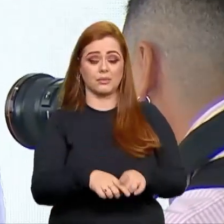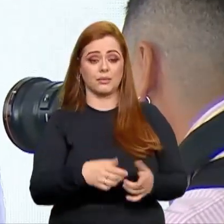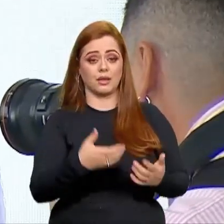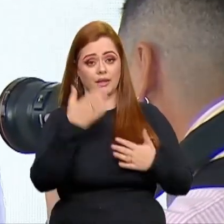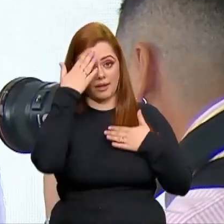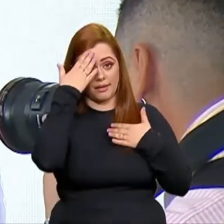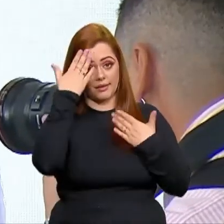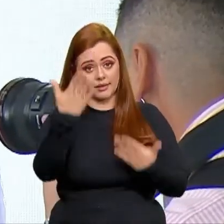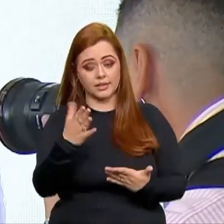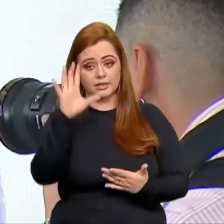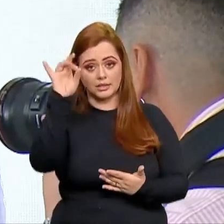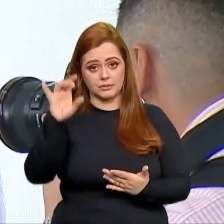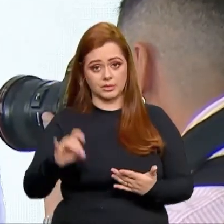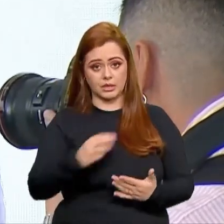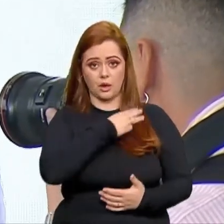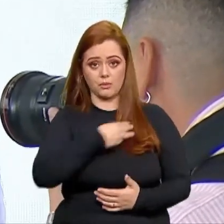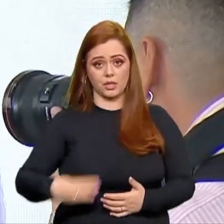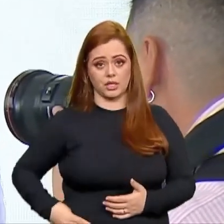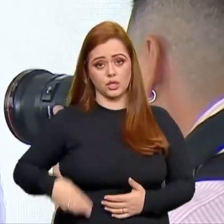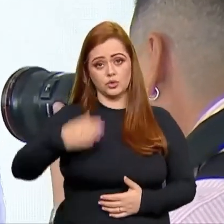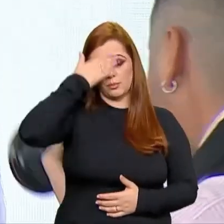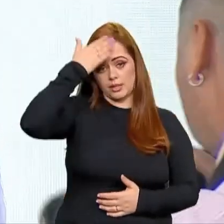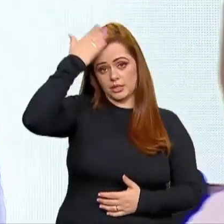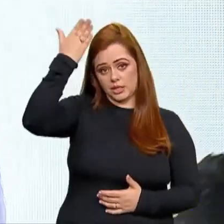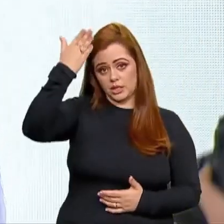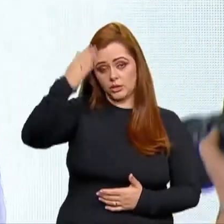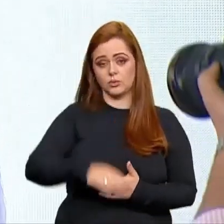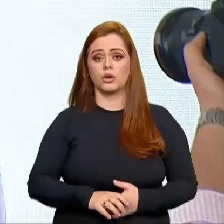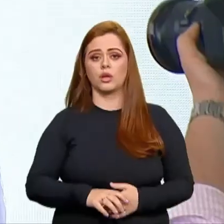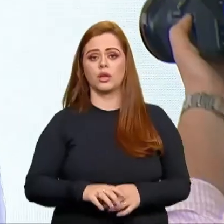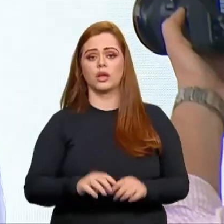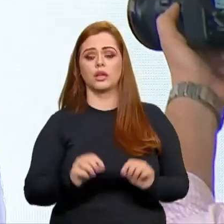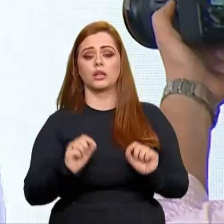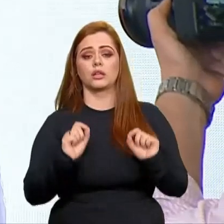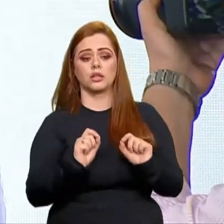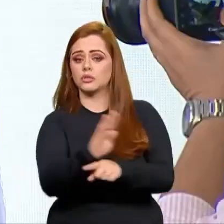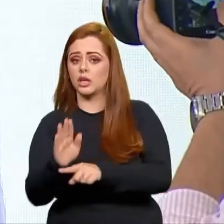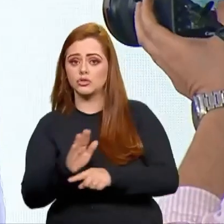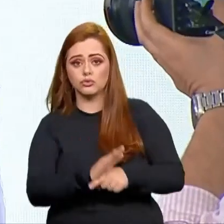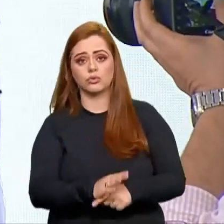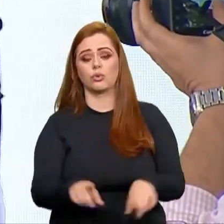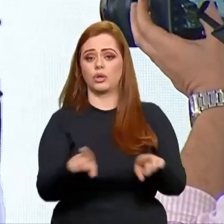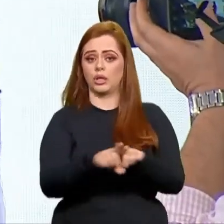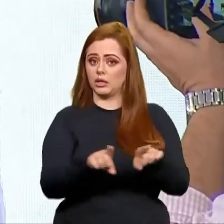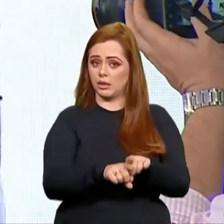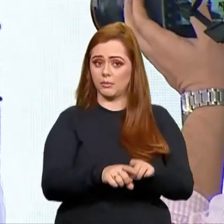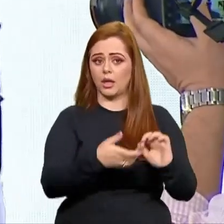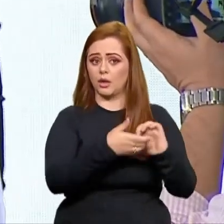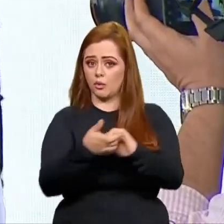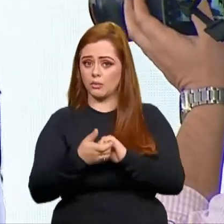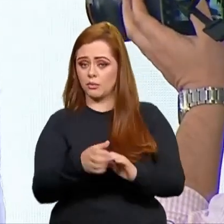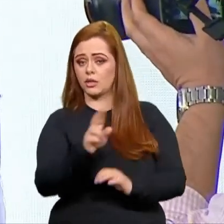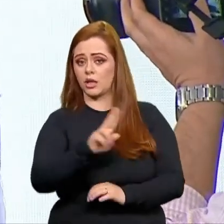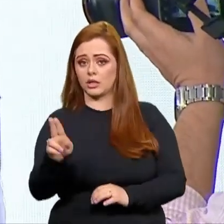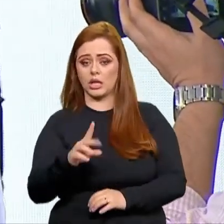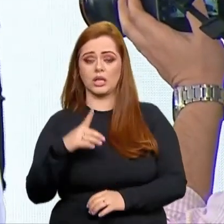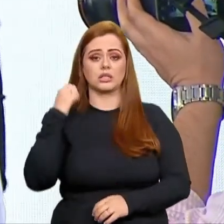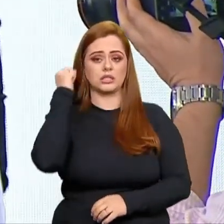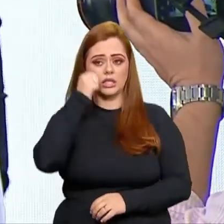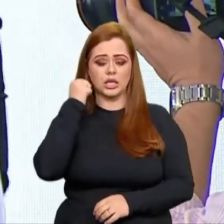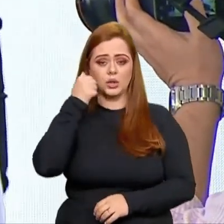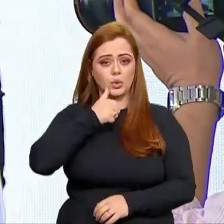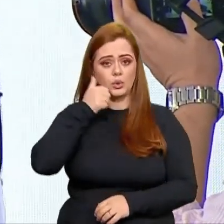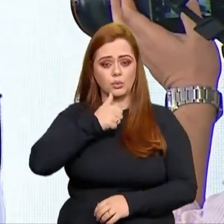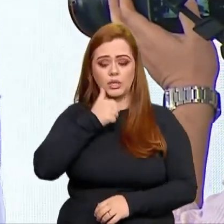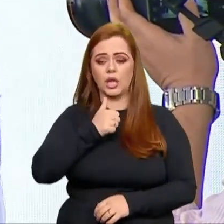especial ao ministro Márcio Macedo, que nos acompanhou nessa jornada do PPA participativo, em seu nome, em nome das senadoras, das ministras que aqui